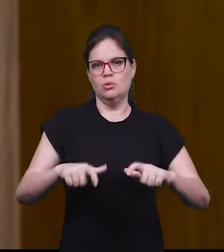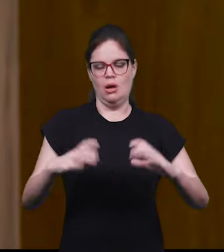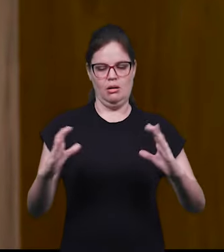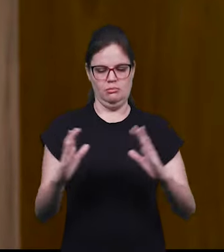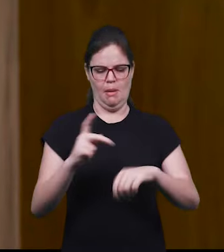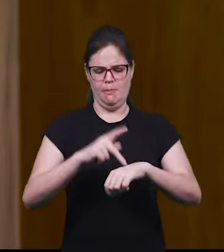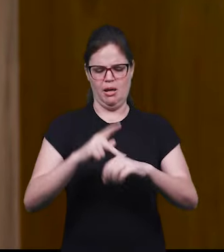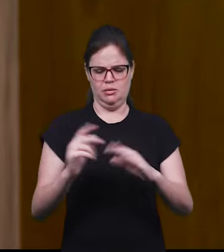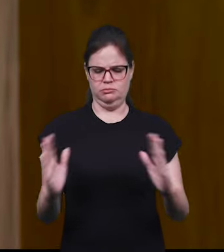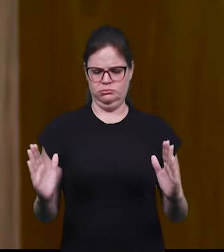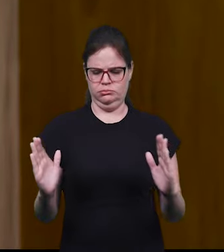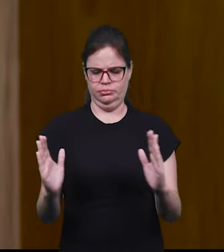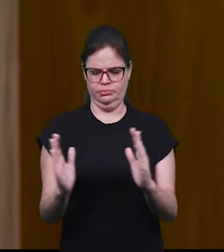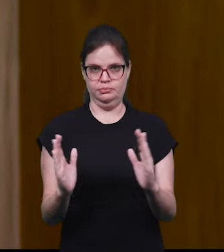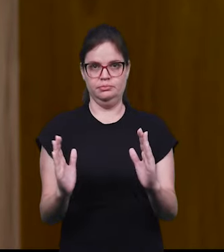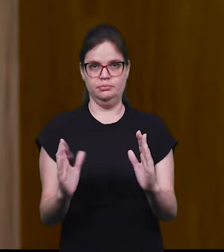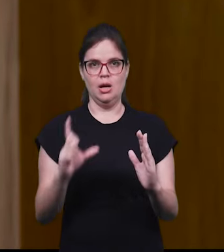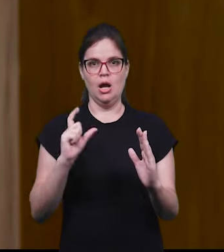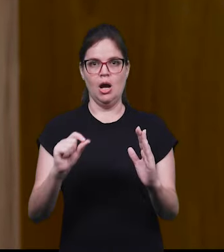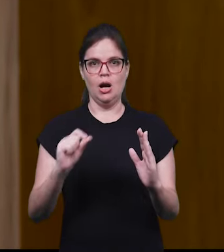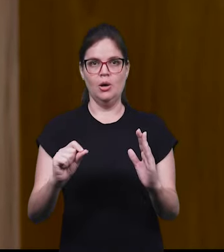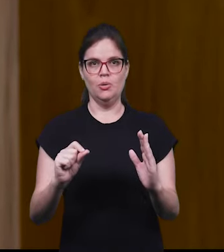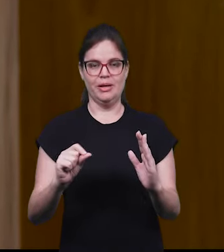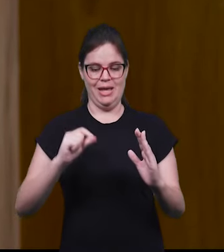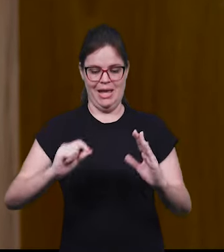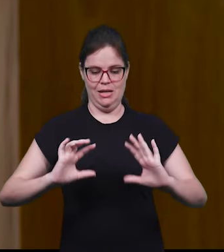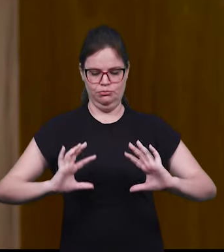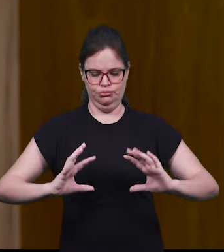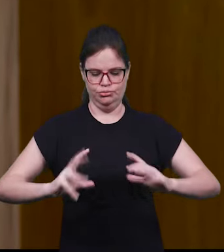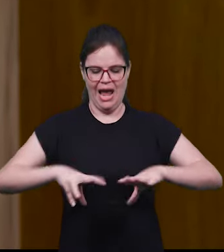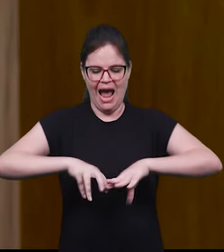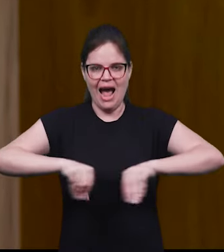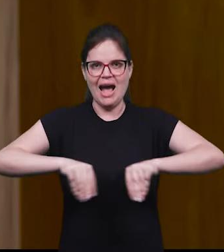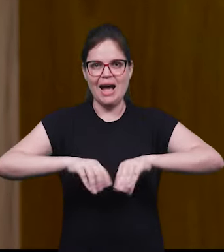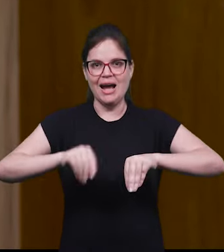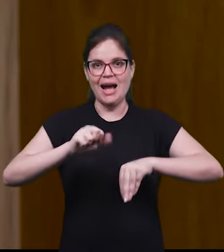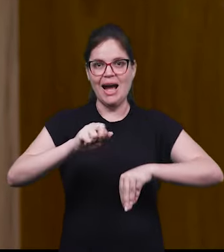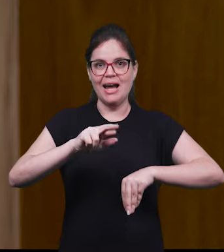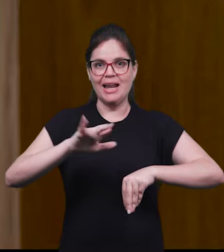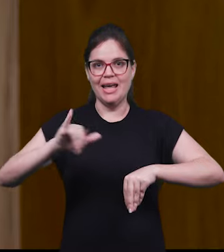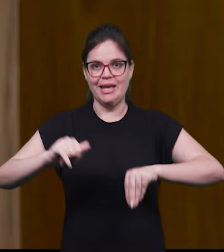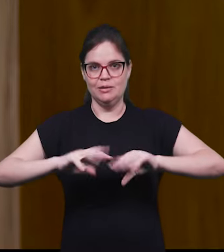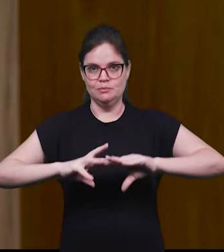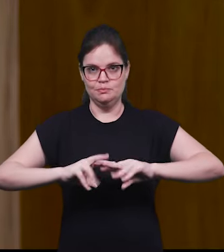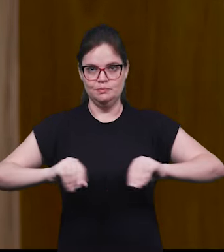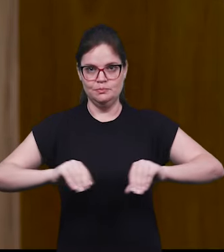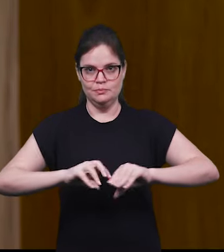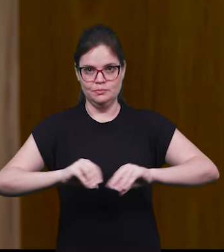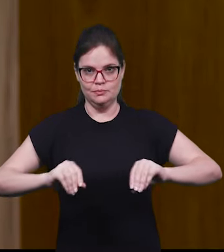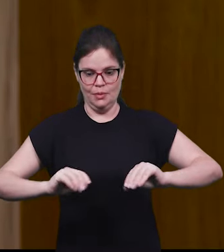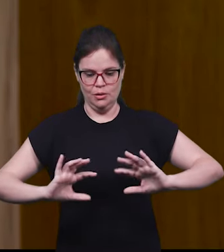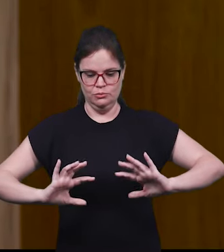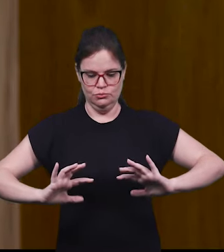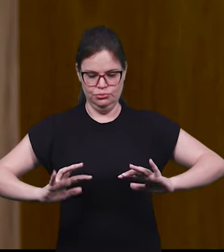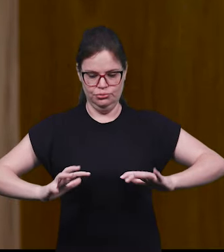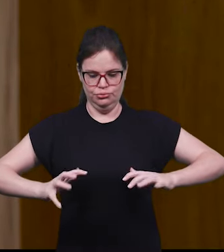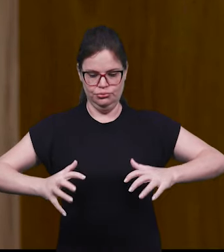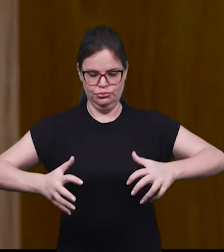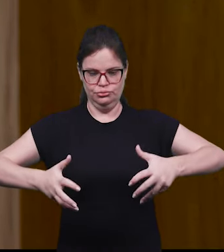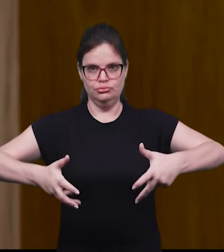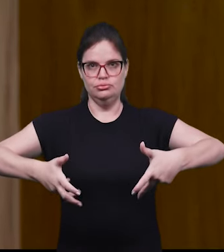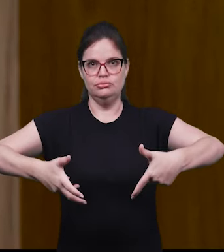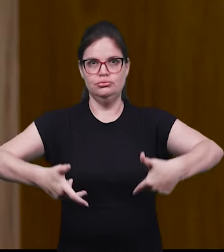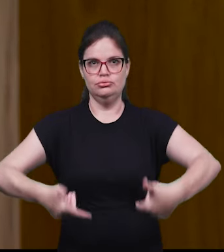determinado vilarejo, e passavam na areia, rolavam aquela peça, e ali então ficava marcado na